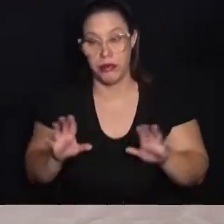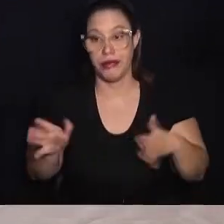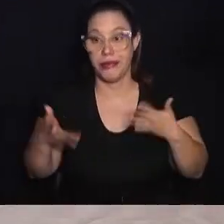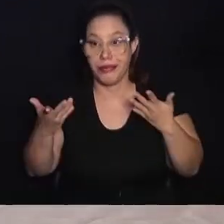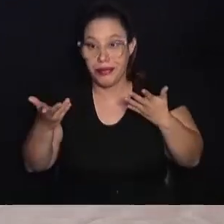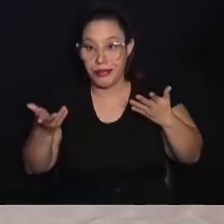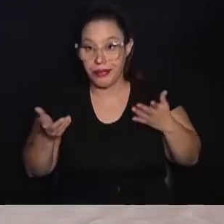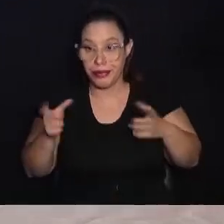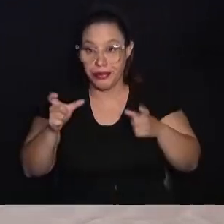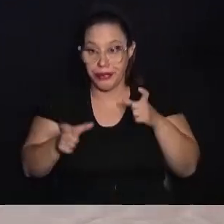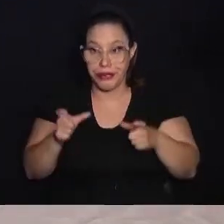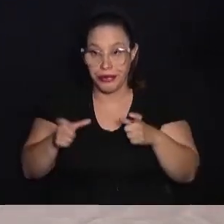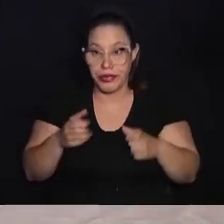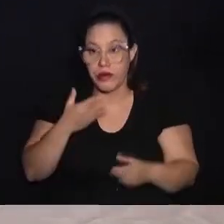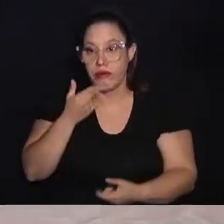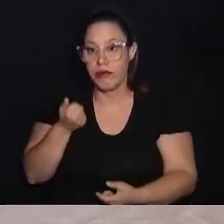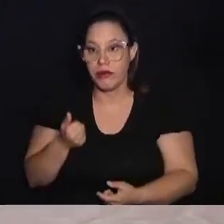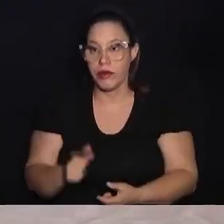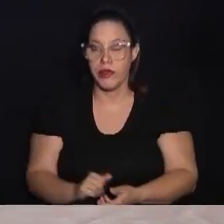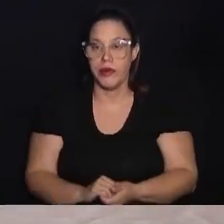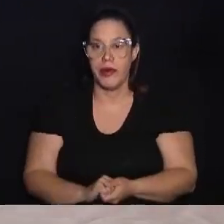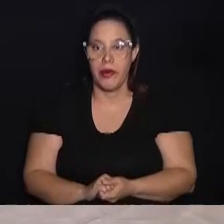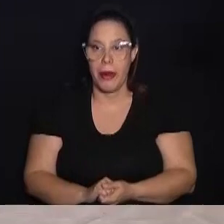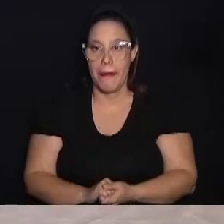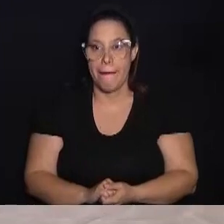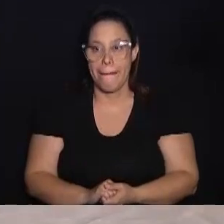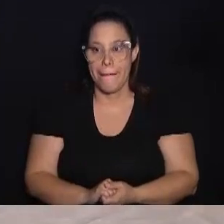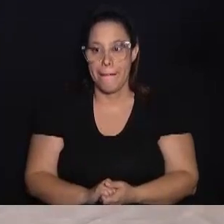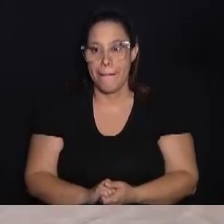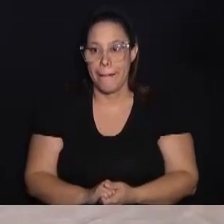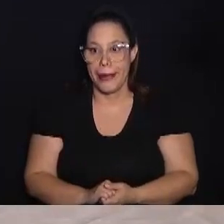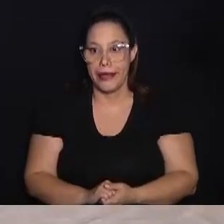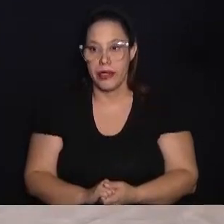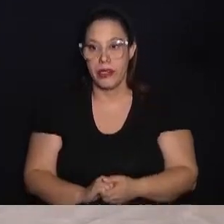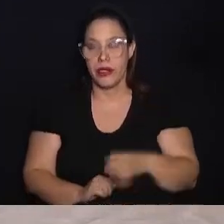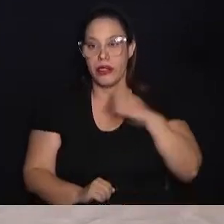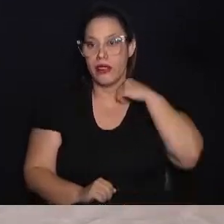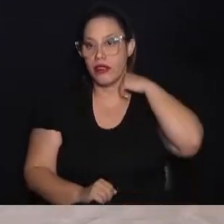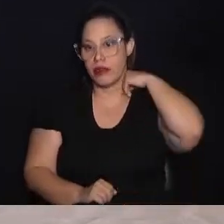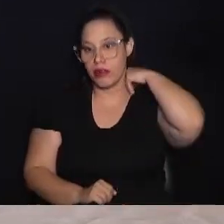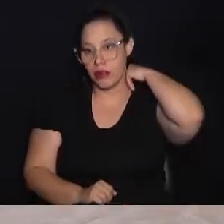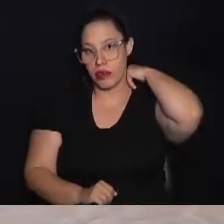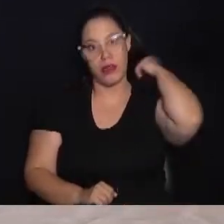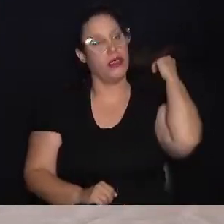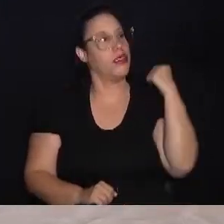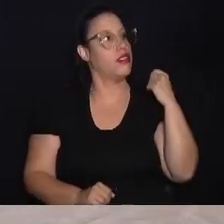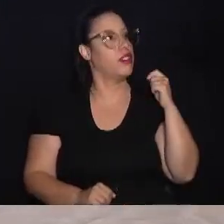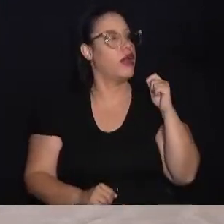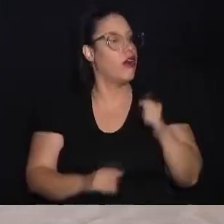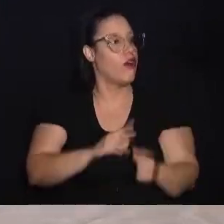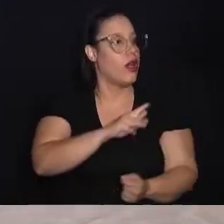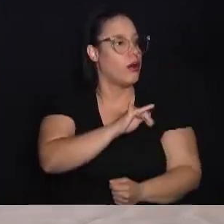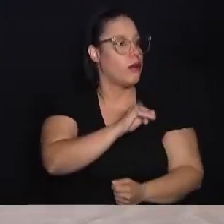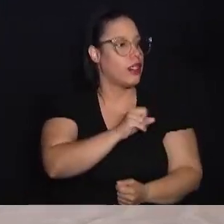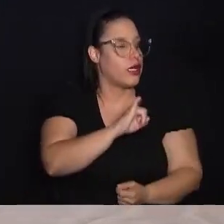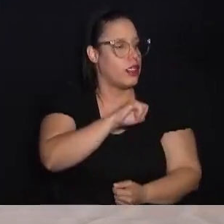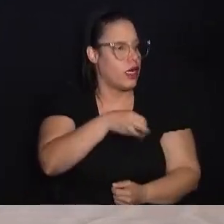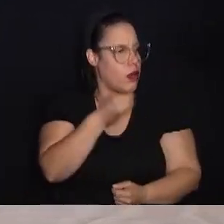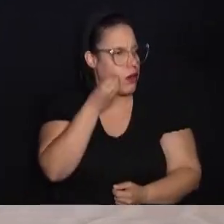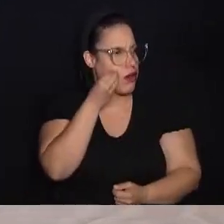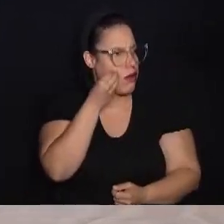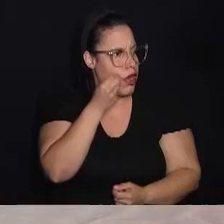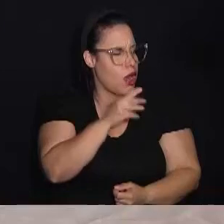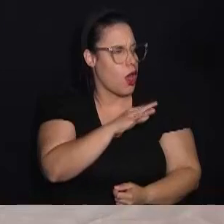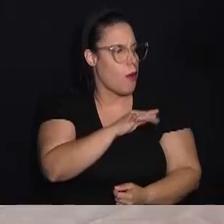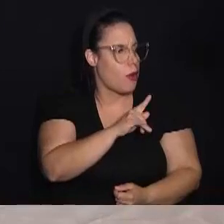estão mais adequados àquilo que você tem como as suas preferências individuais. E Fabrício, aproveitar as promoções é importante